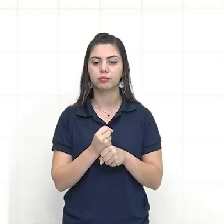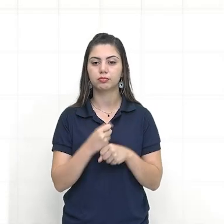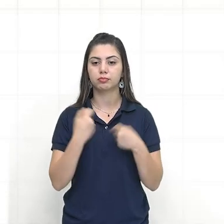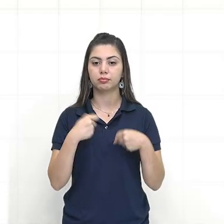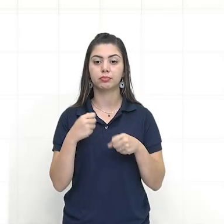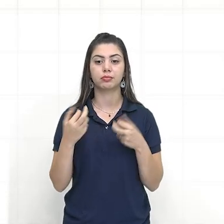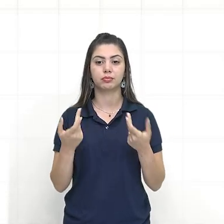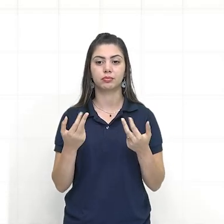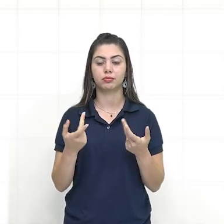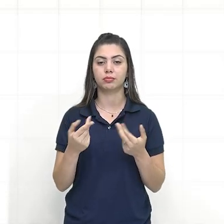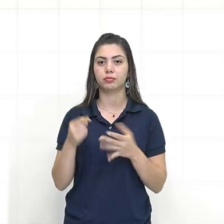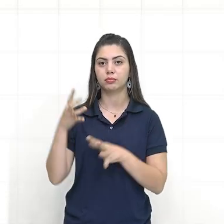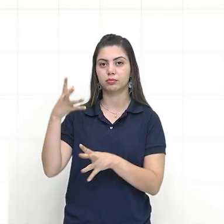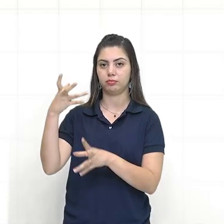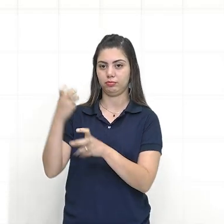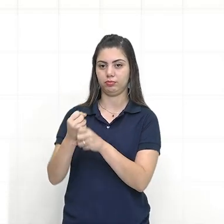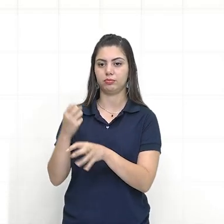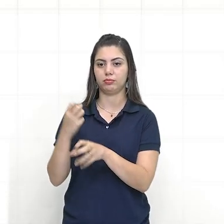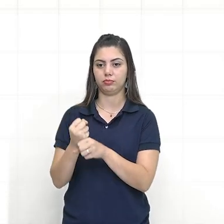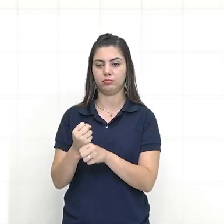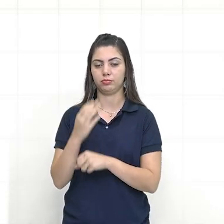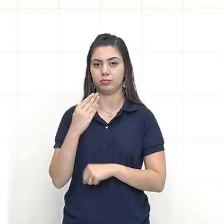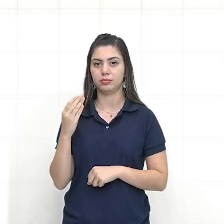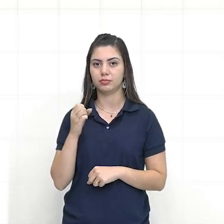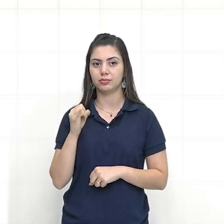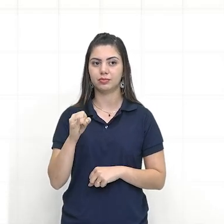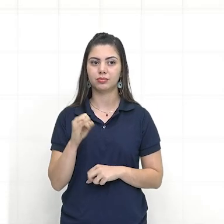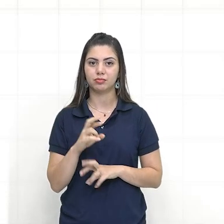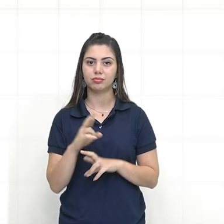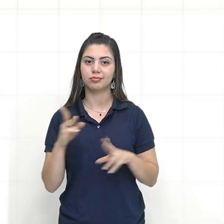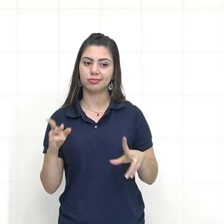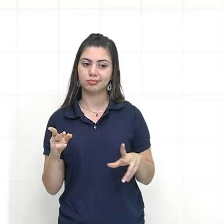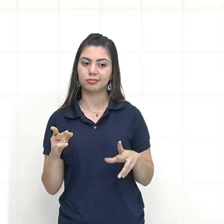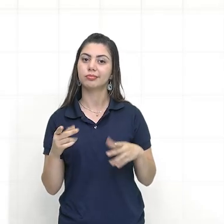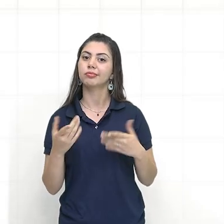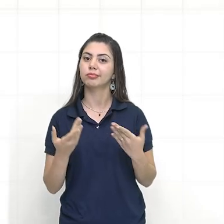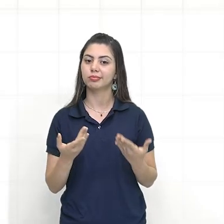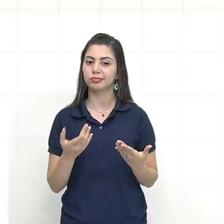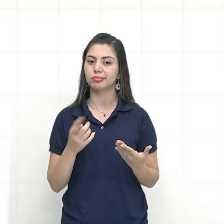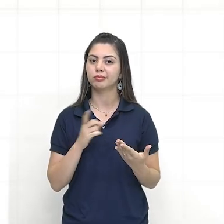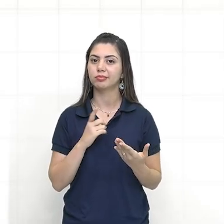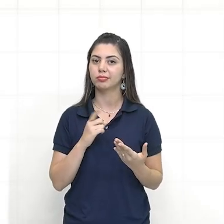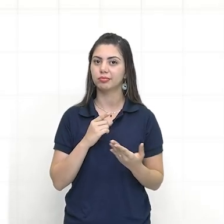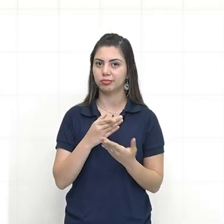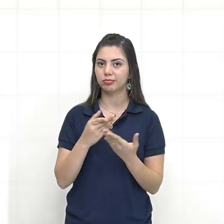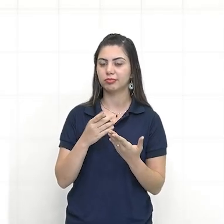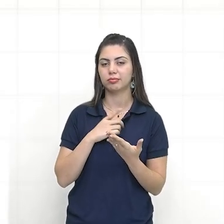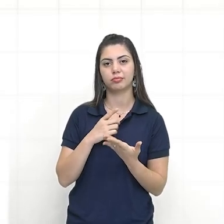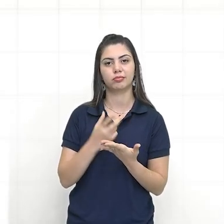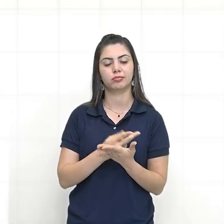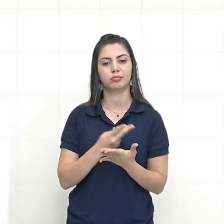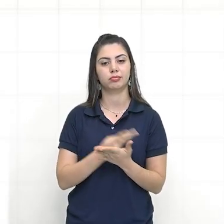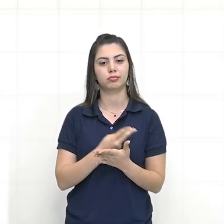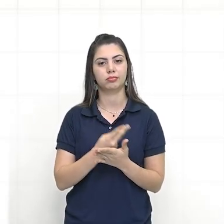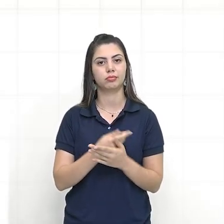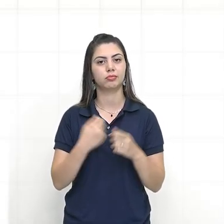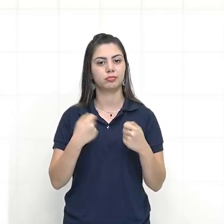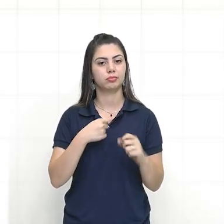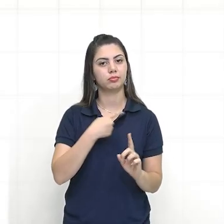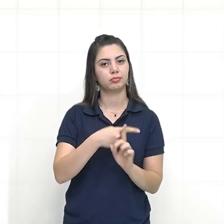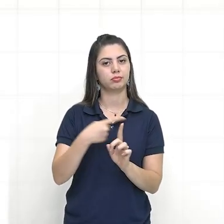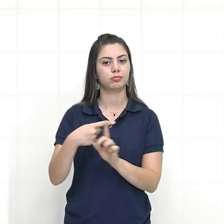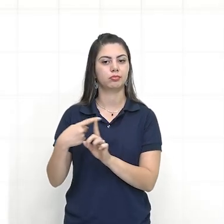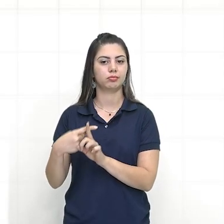deve ser igual a essa soma aqui. Se der diferente, algum tipo de adição aí